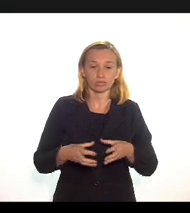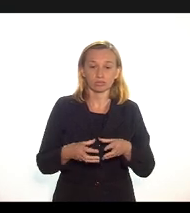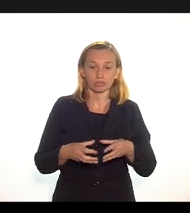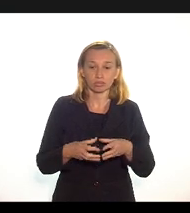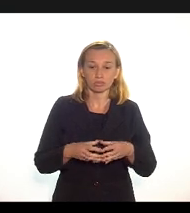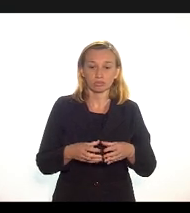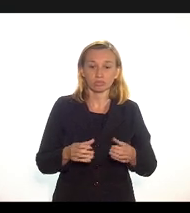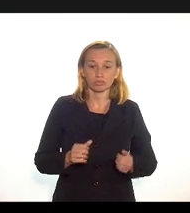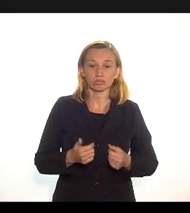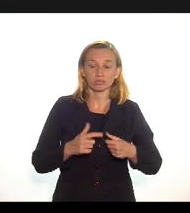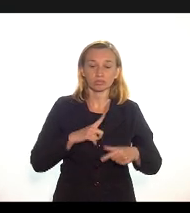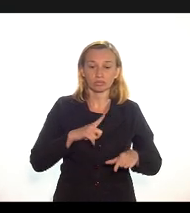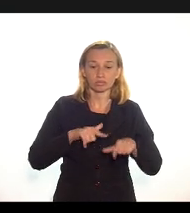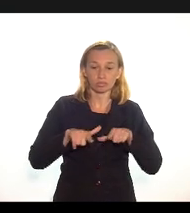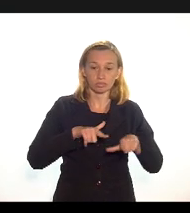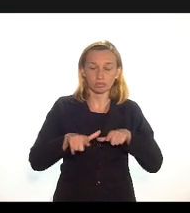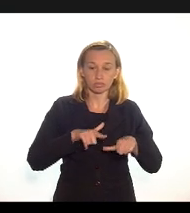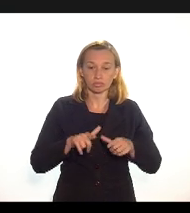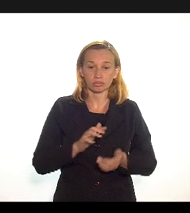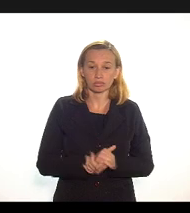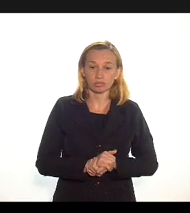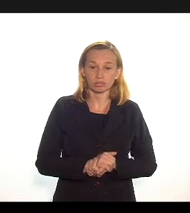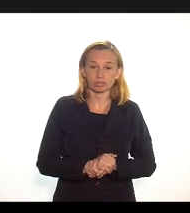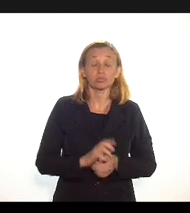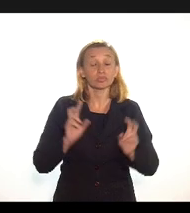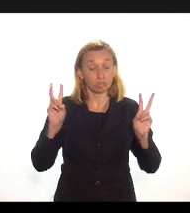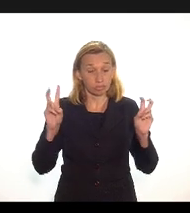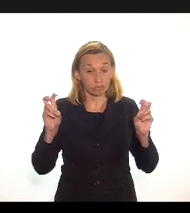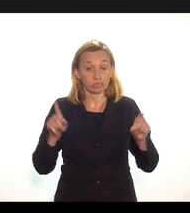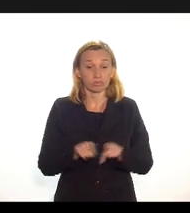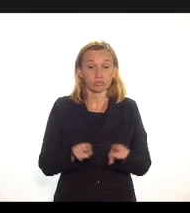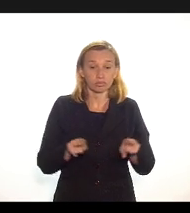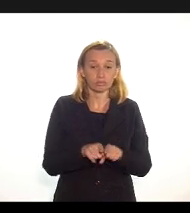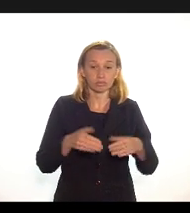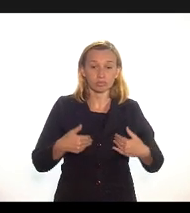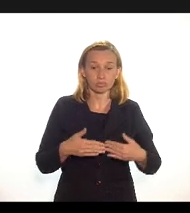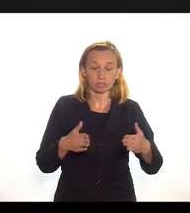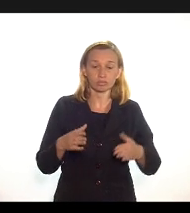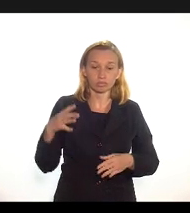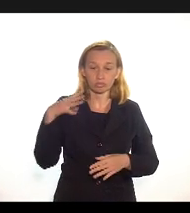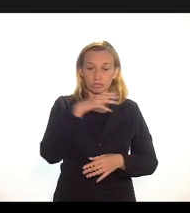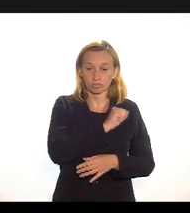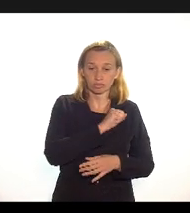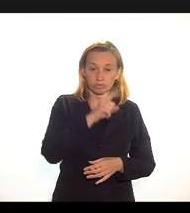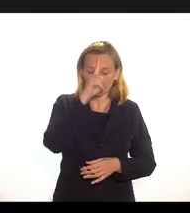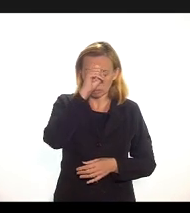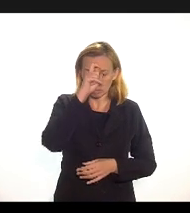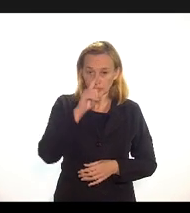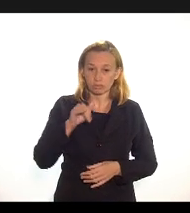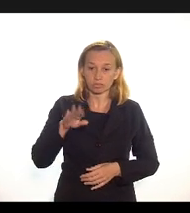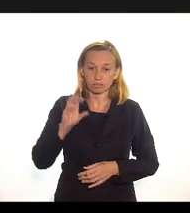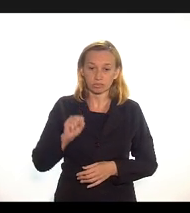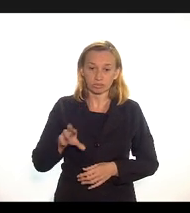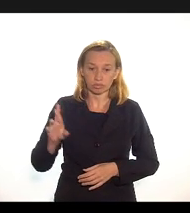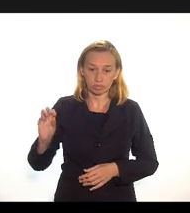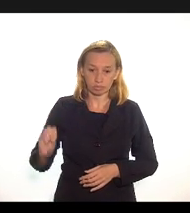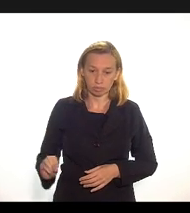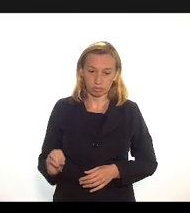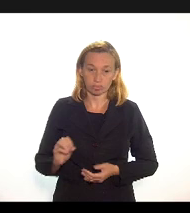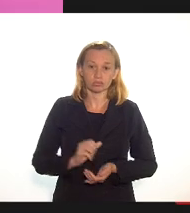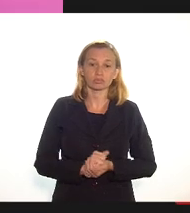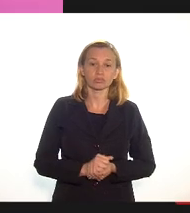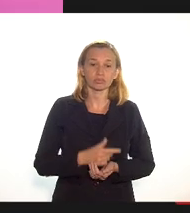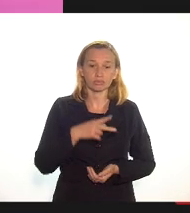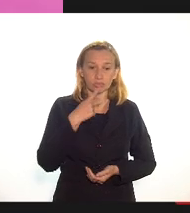né? Temos que trabalhar. A questão da reabertura imediata do Hospital de Bom Sucesso. Tá? Como